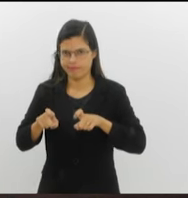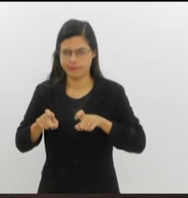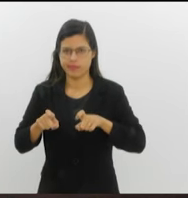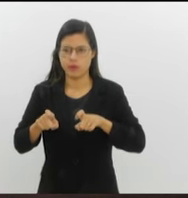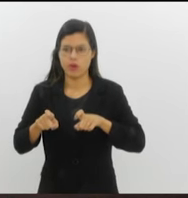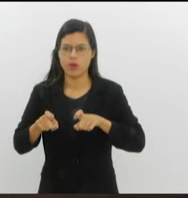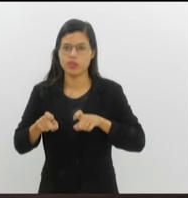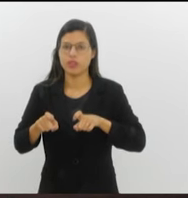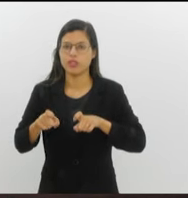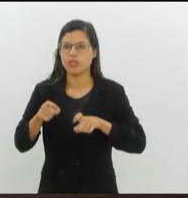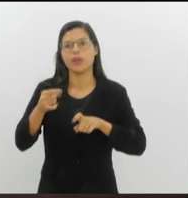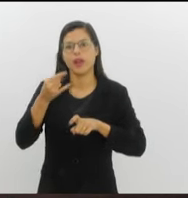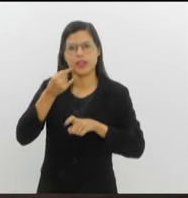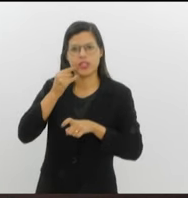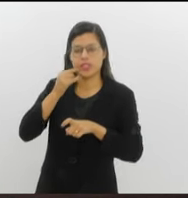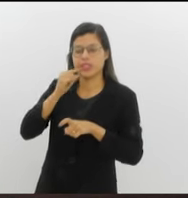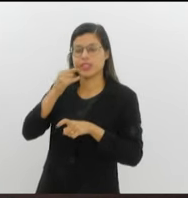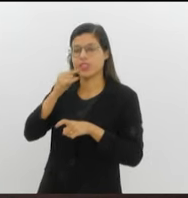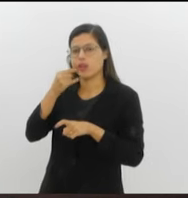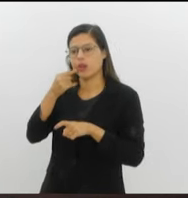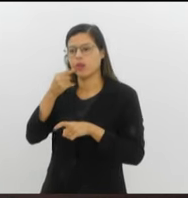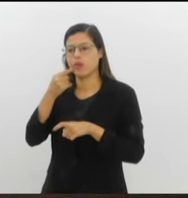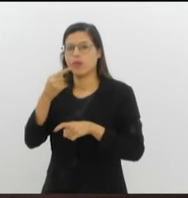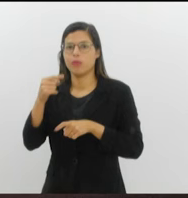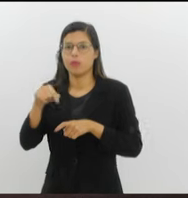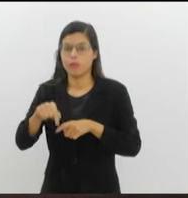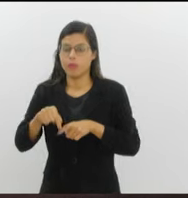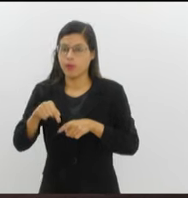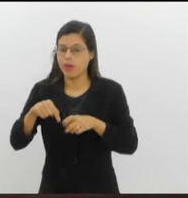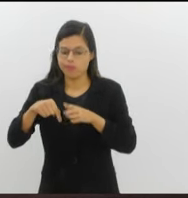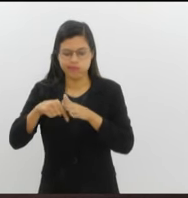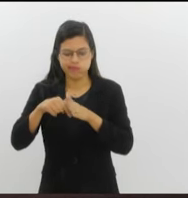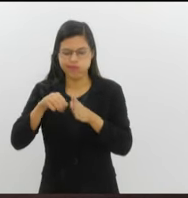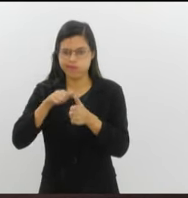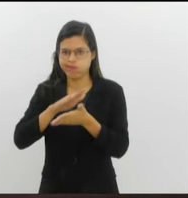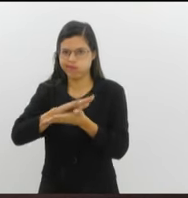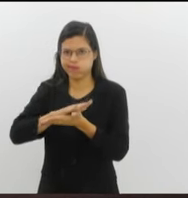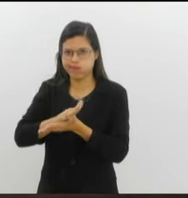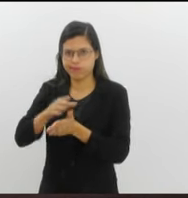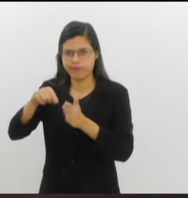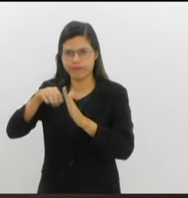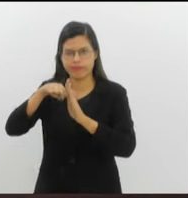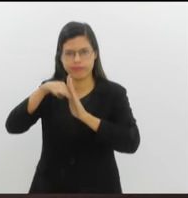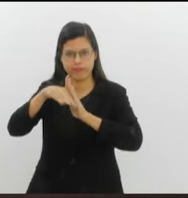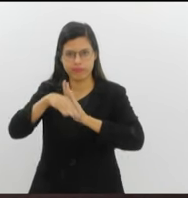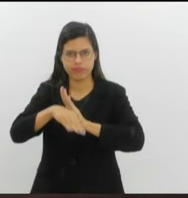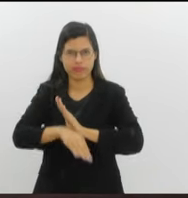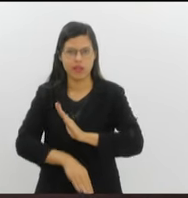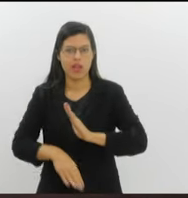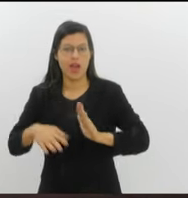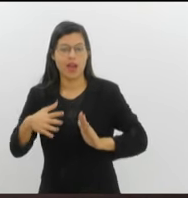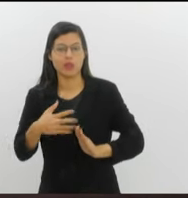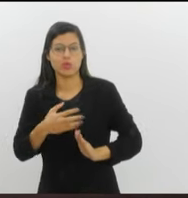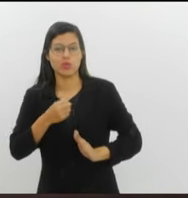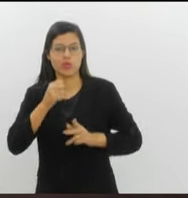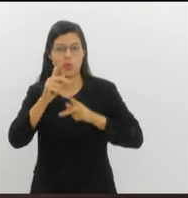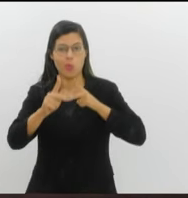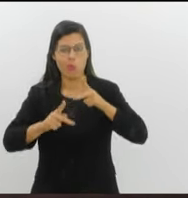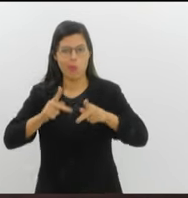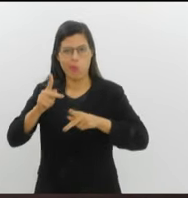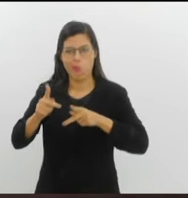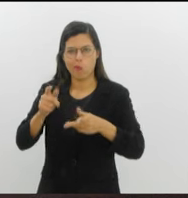vem assombrando, vem afogando investimento, vem assombrando a população consumidora,